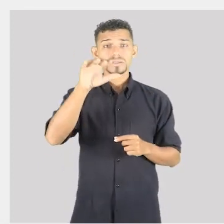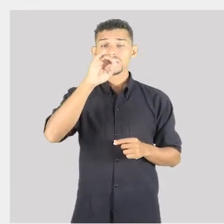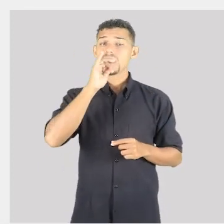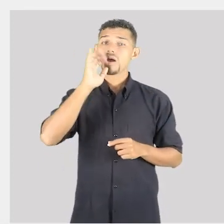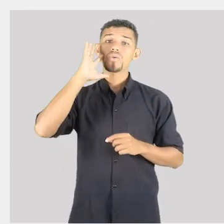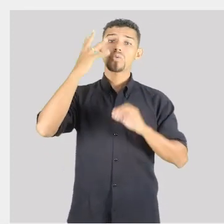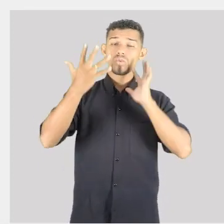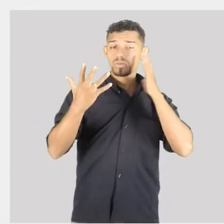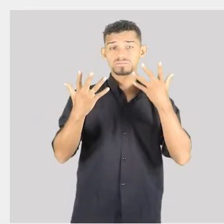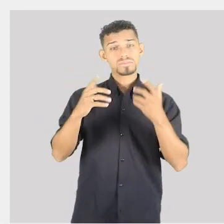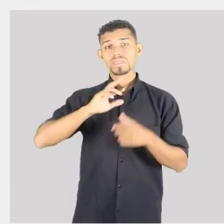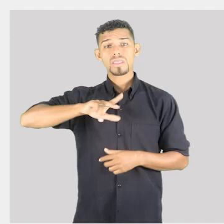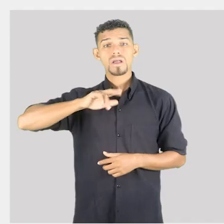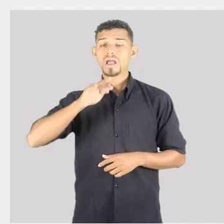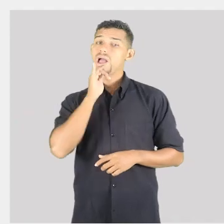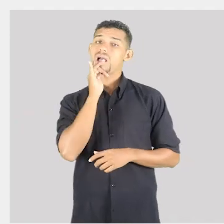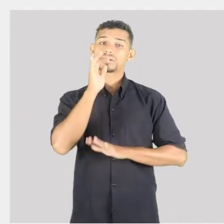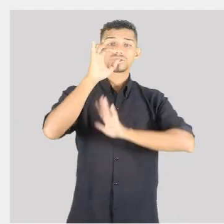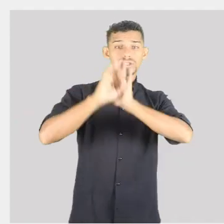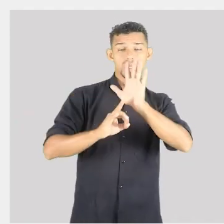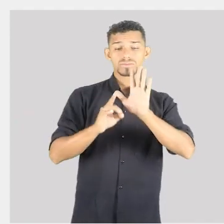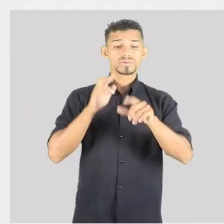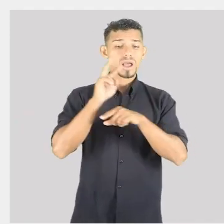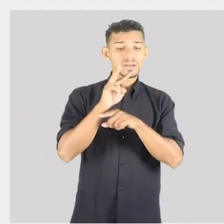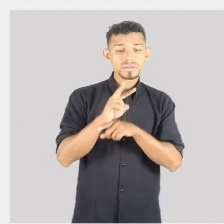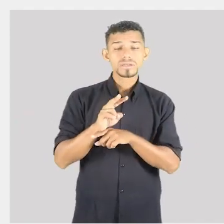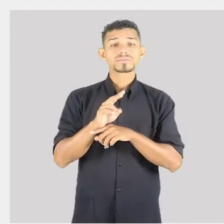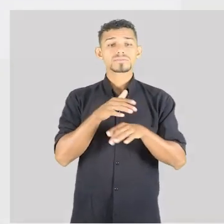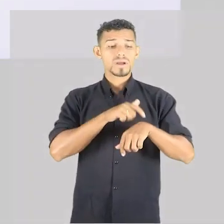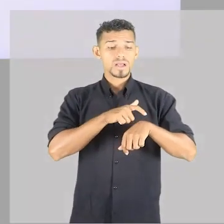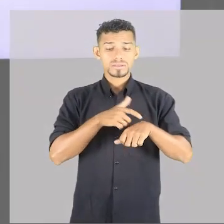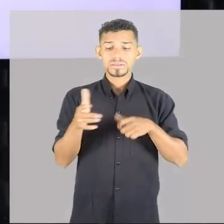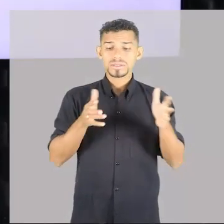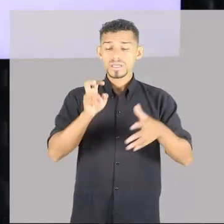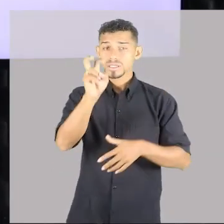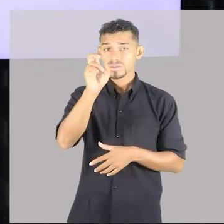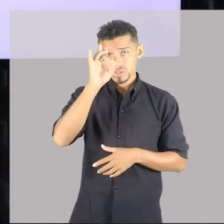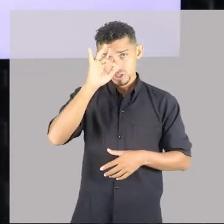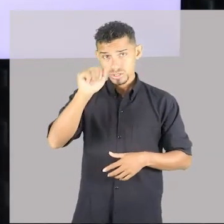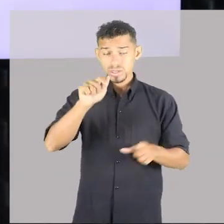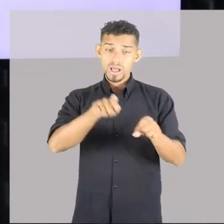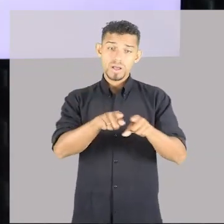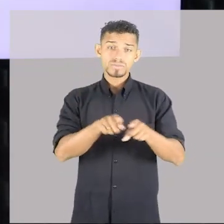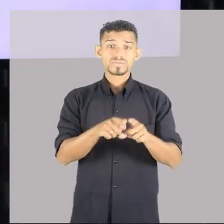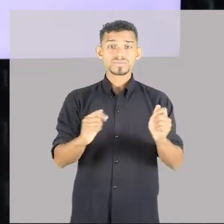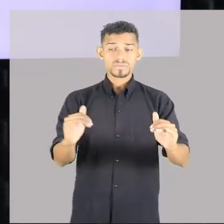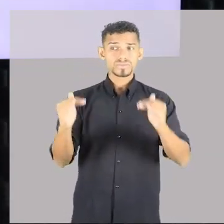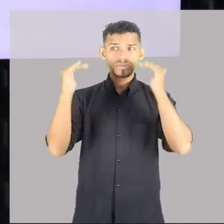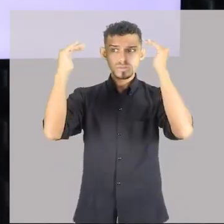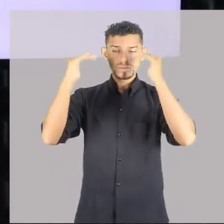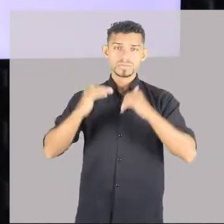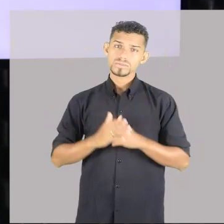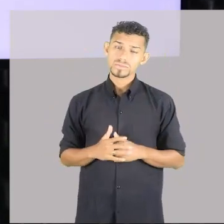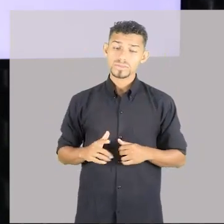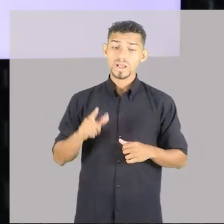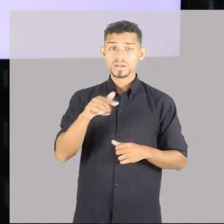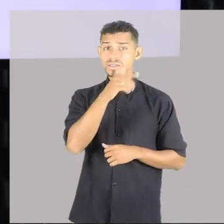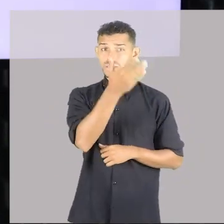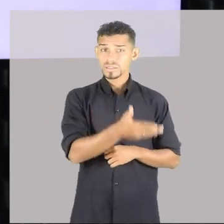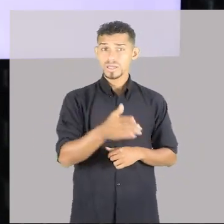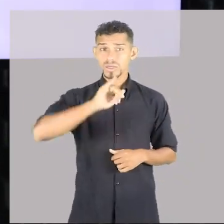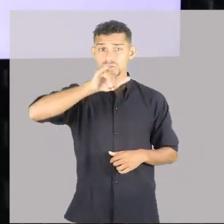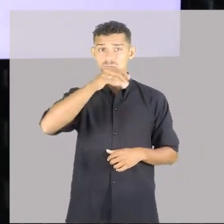se não a reconsiderar, direito de retratação, no prazo de 5 dias, o encaminhará para as autoridades superiores. Então, digamos que esse João da